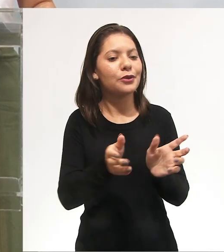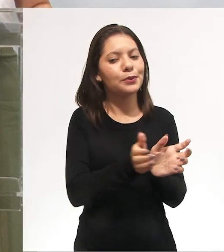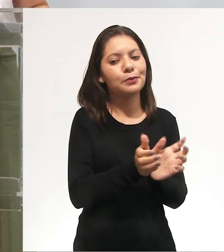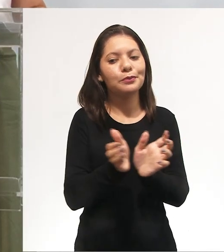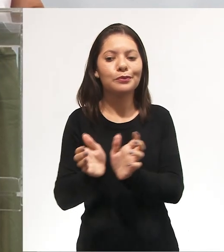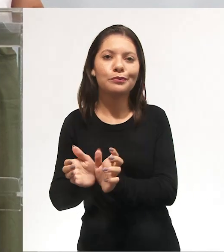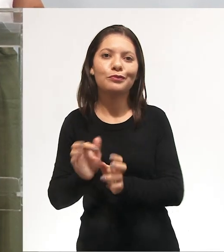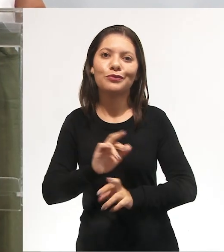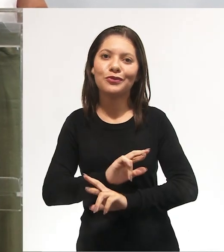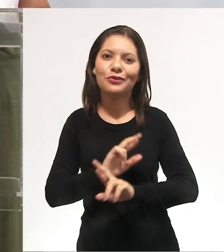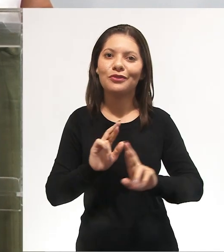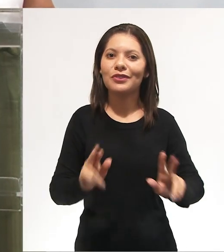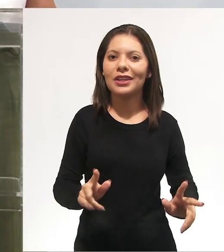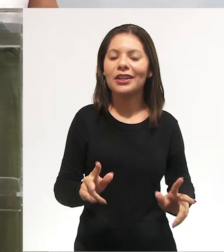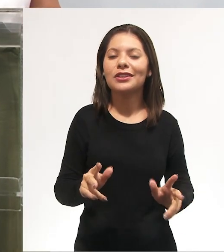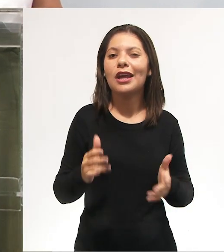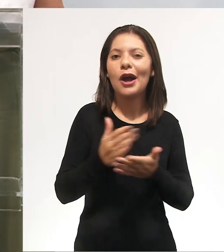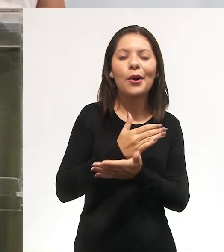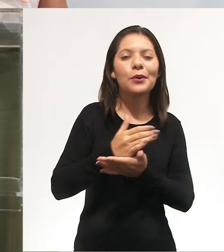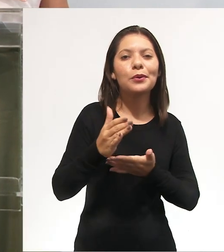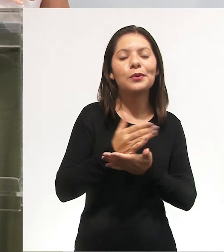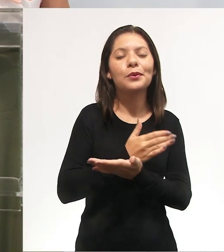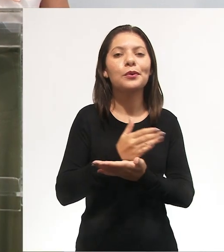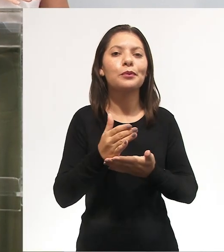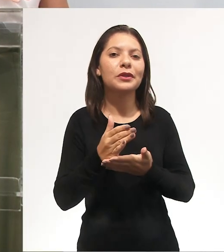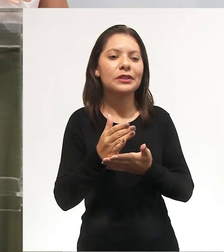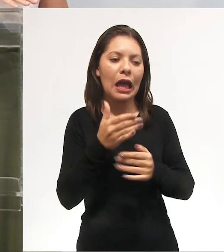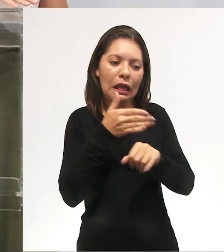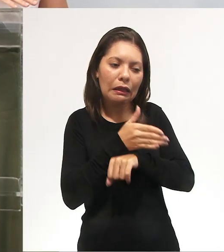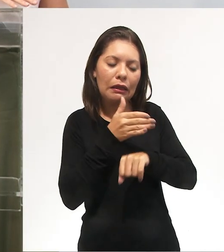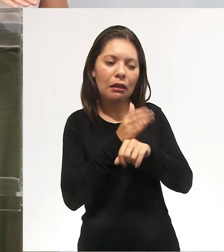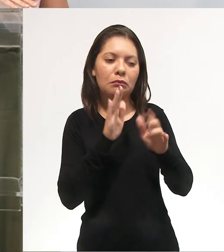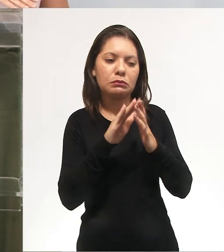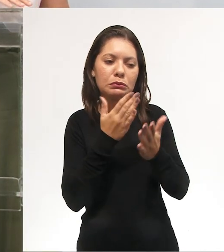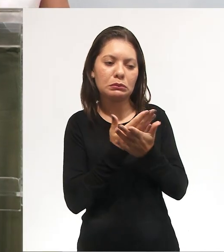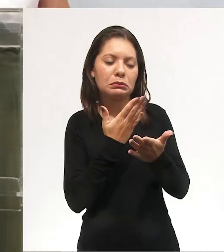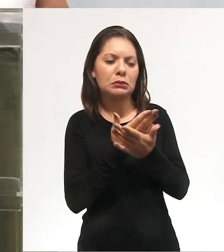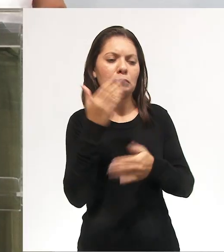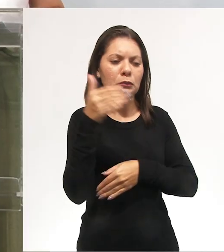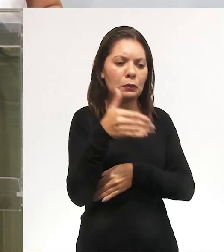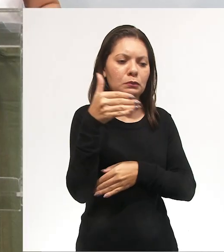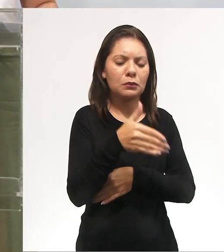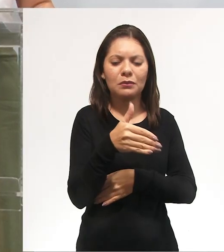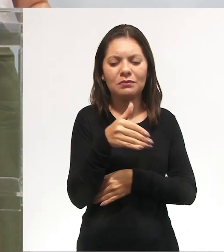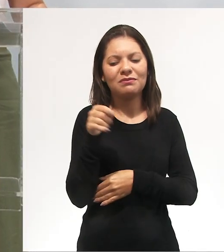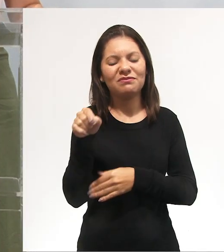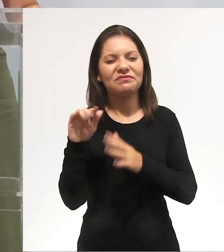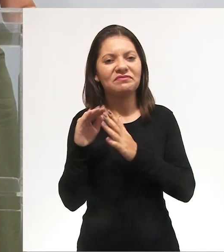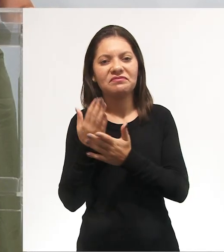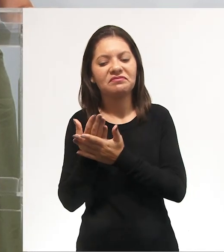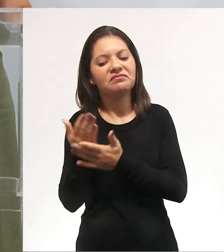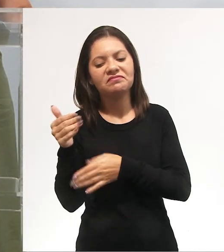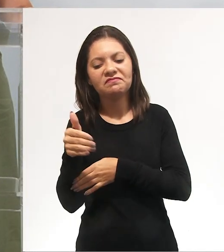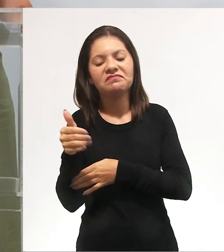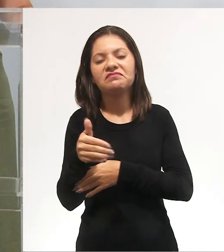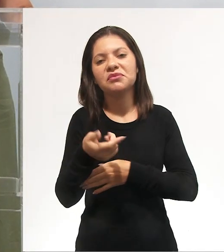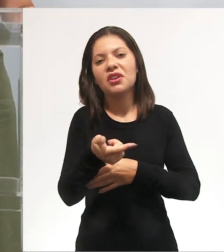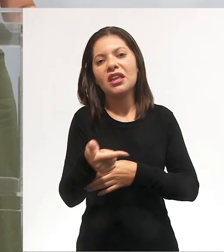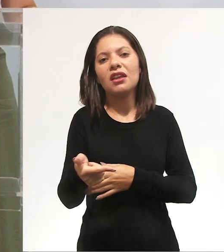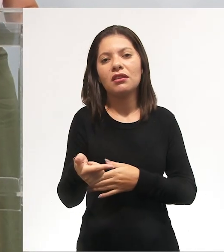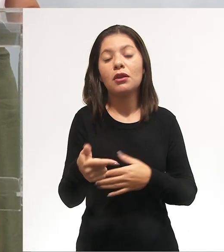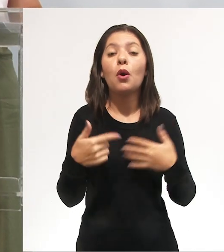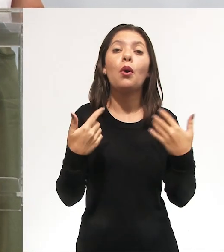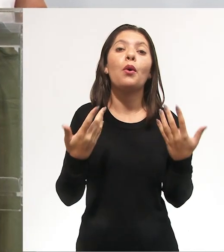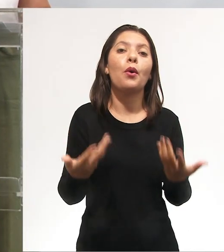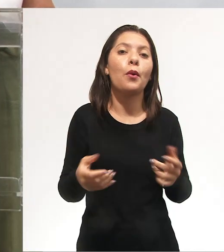sociais diferentes, algumas tiveram mais acesso à escolarização, outras não. A questão etária, né?